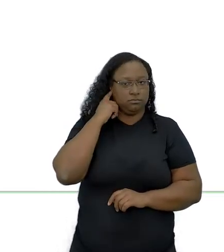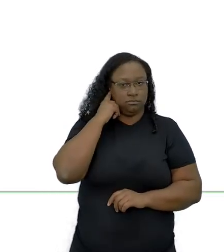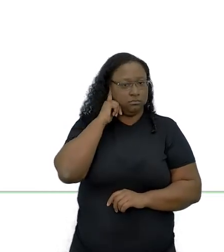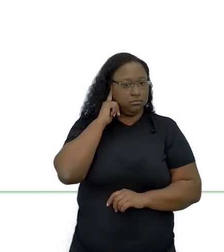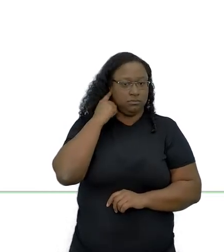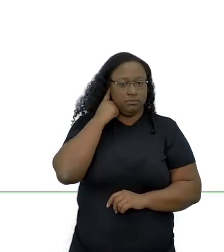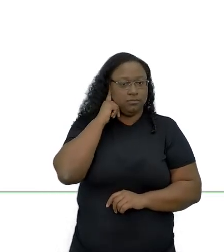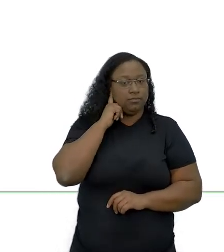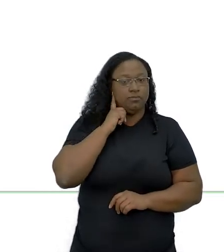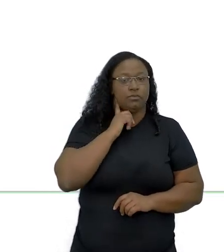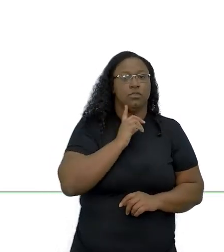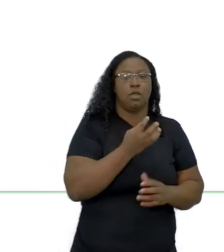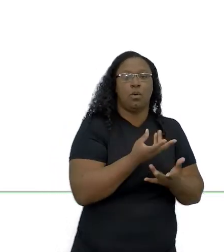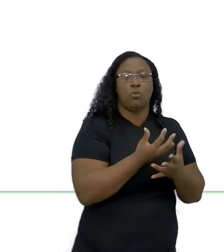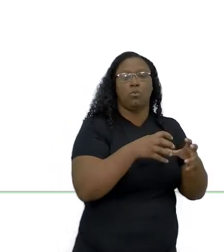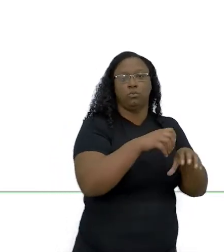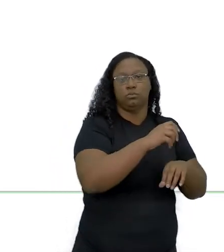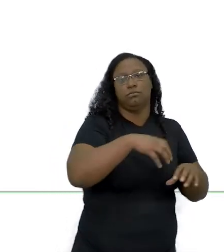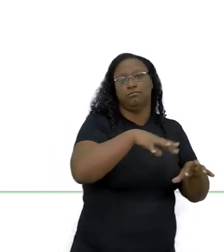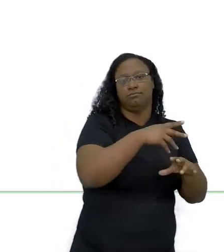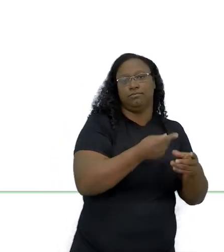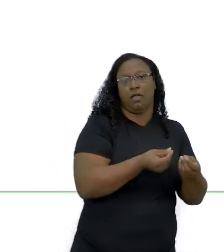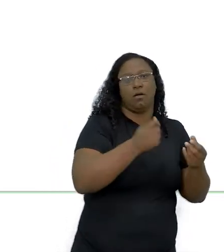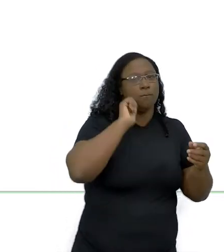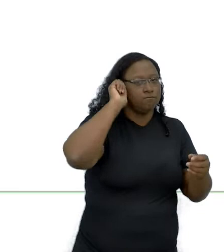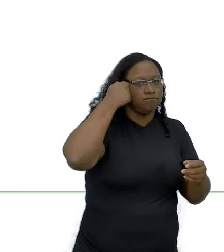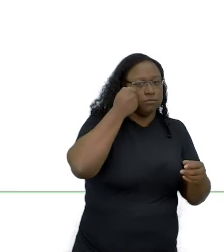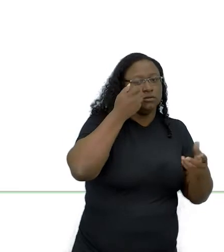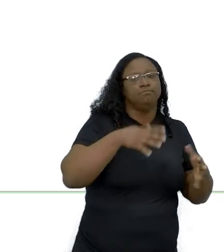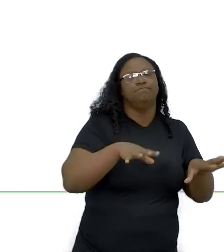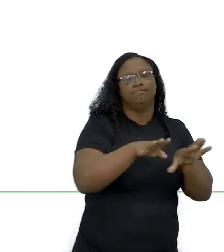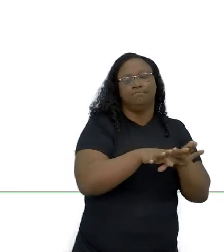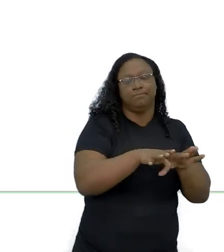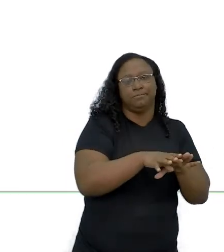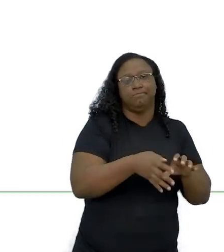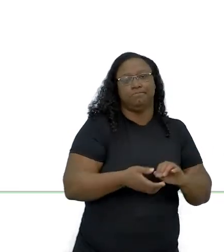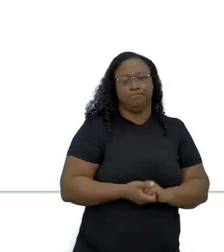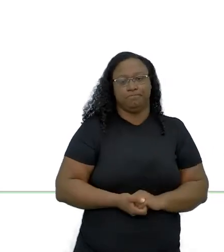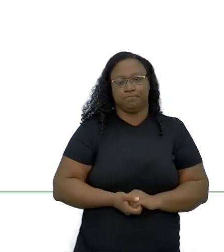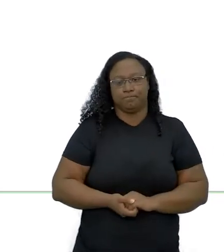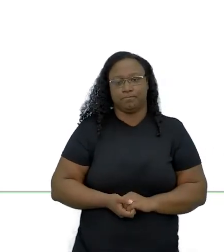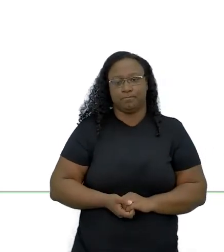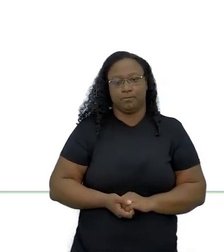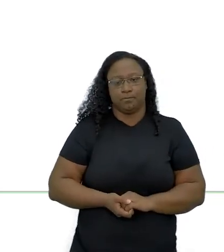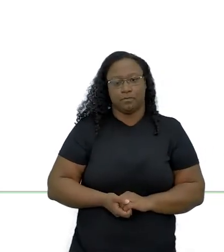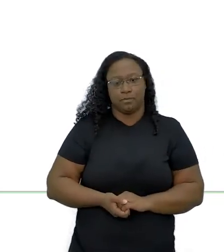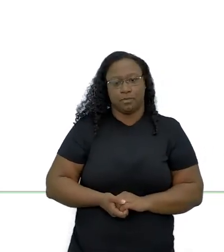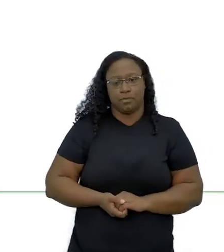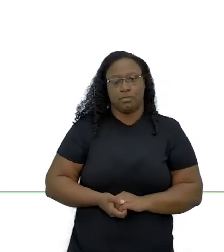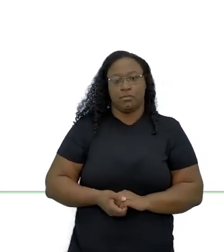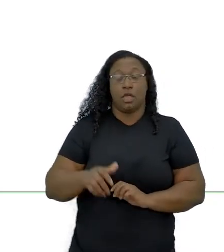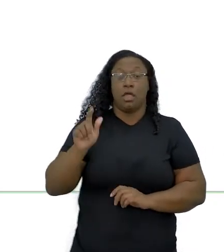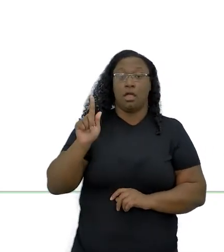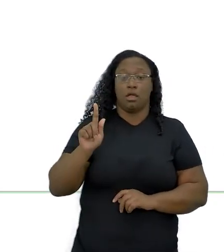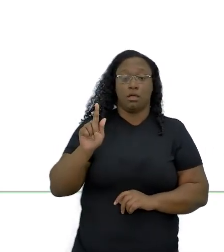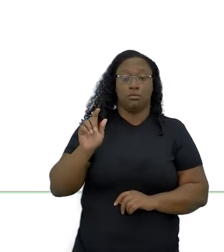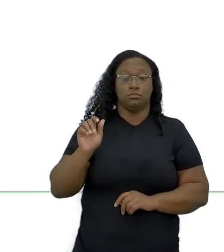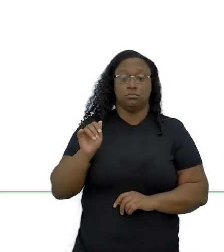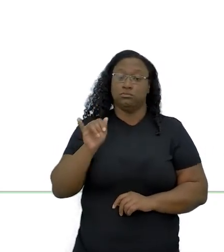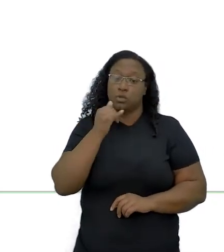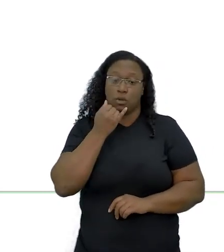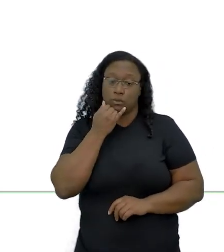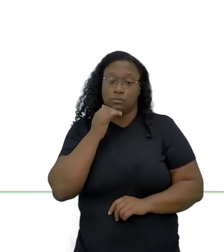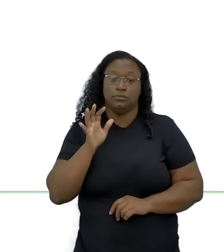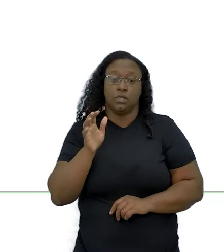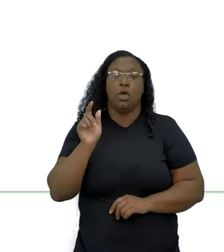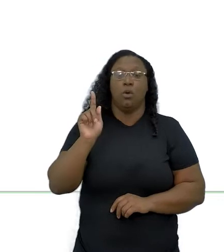Carvão mineral e petróleo e seus derivados. Também temos aqui, ó, o gás natural, não, desculpa, o